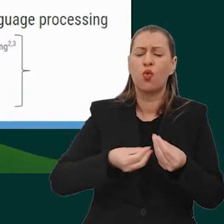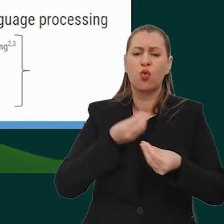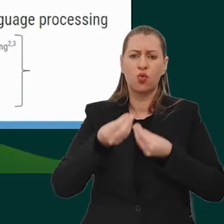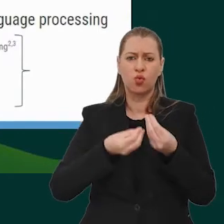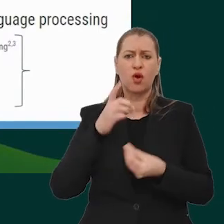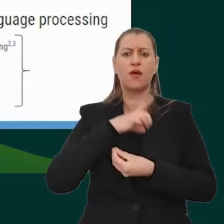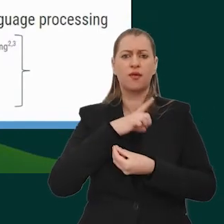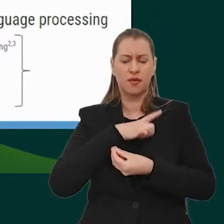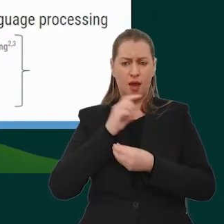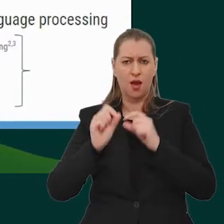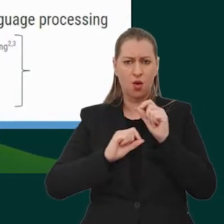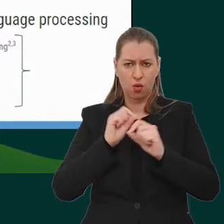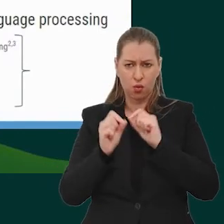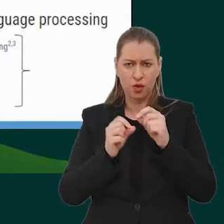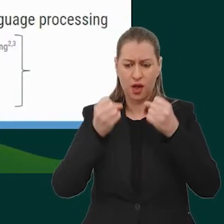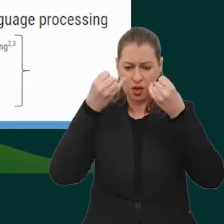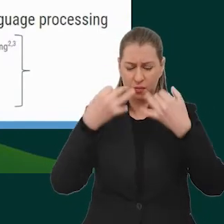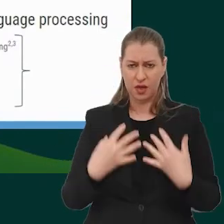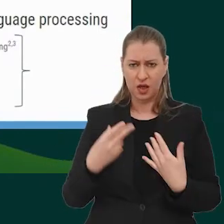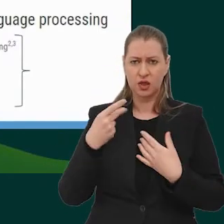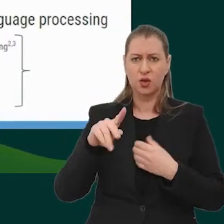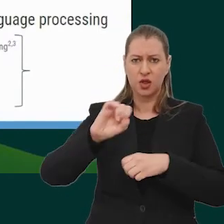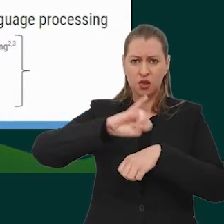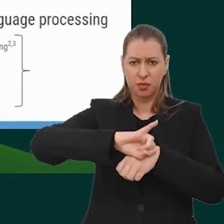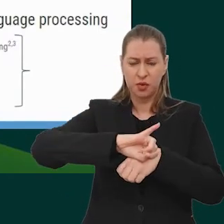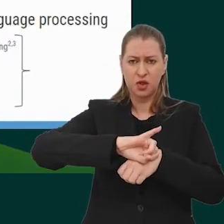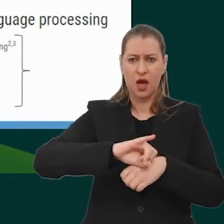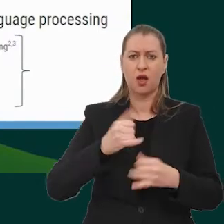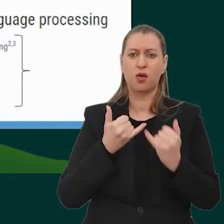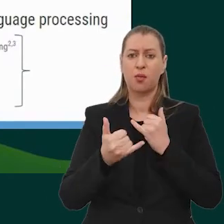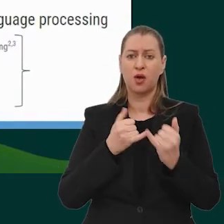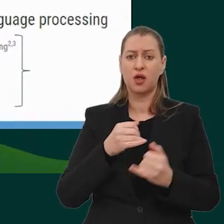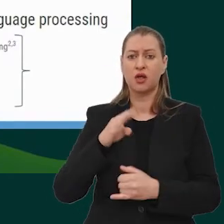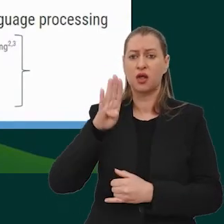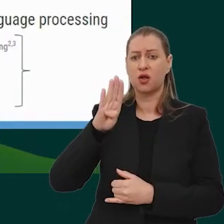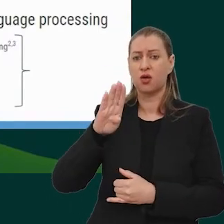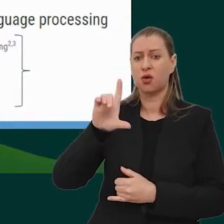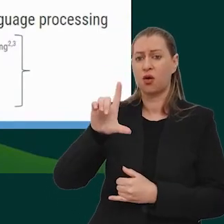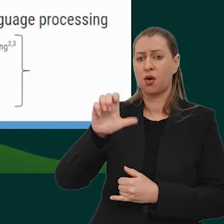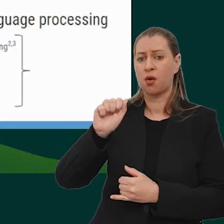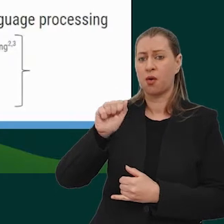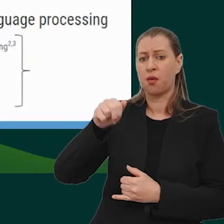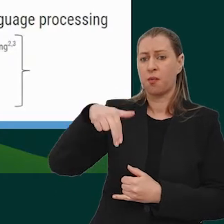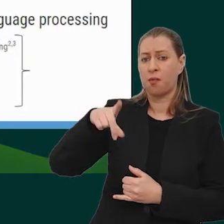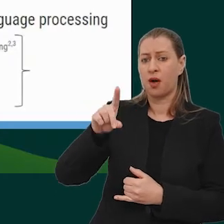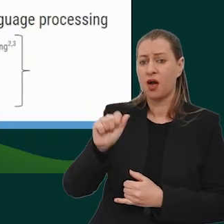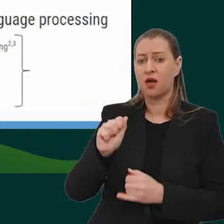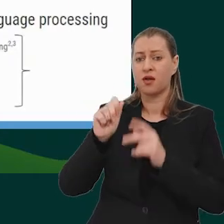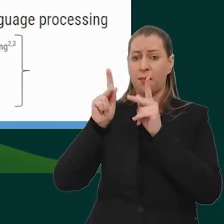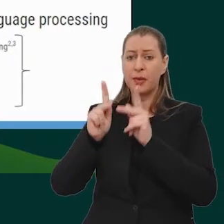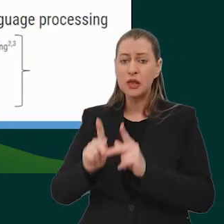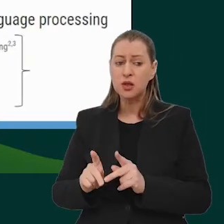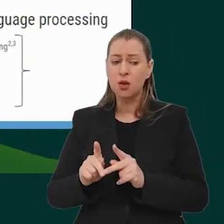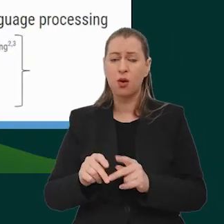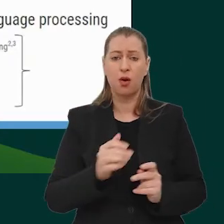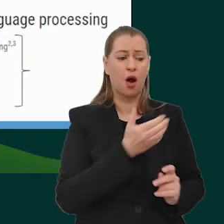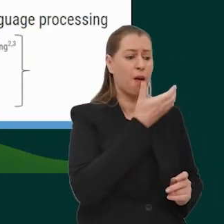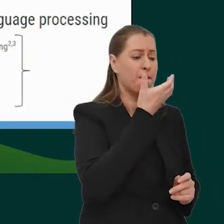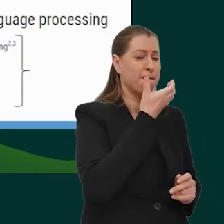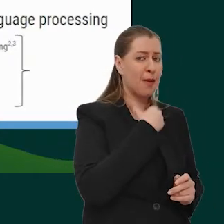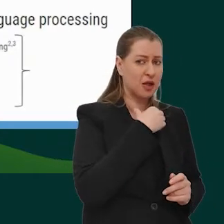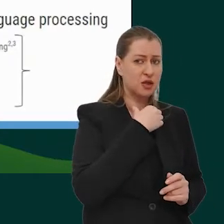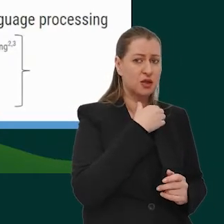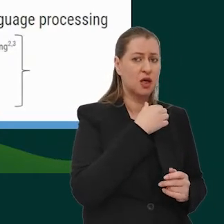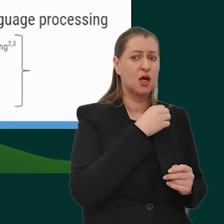existem definições para esses objetos, ou seja, a Blanda é uma pessoa, a maçã é uma fruta, eu tenho que definir o que são